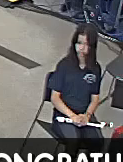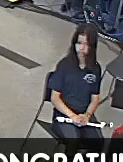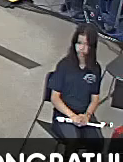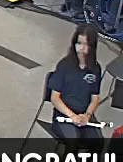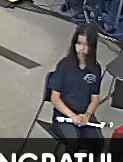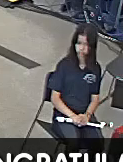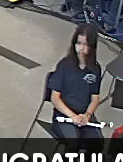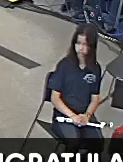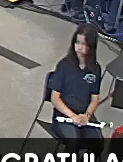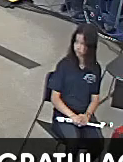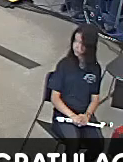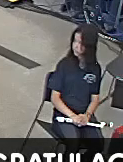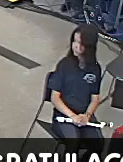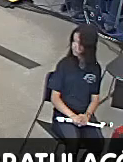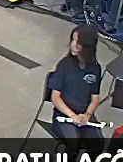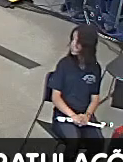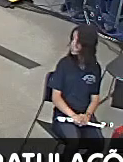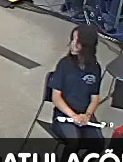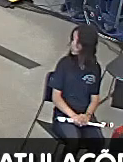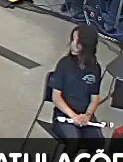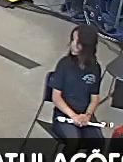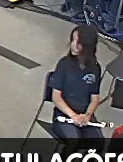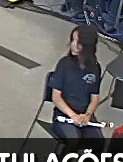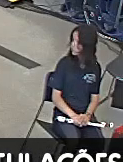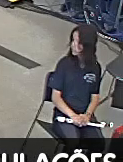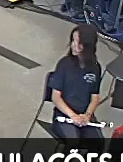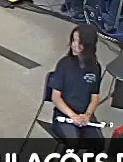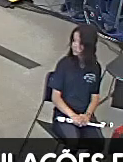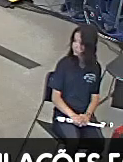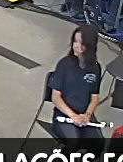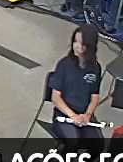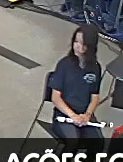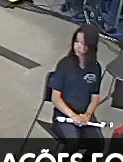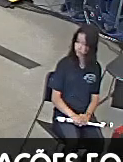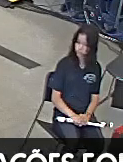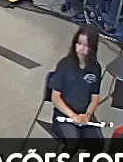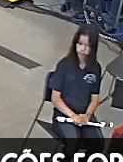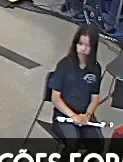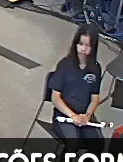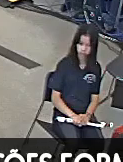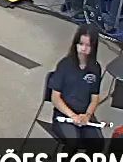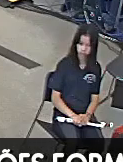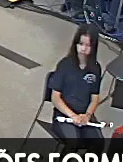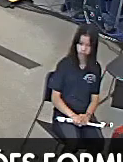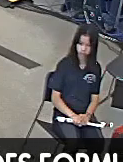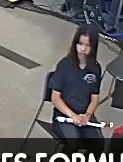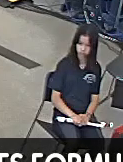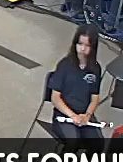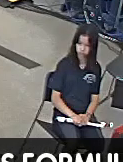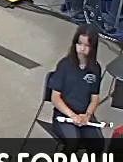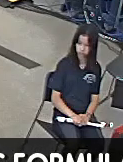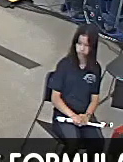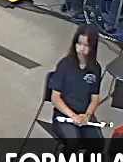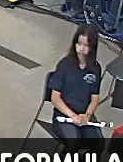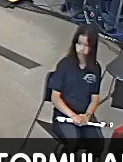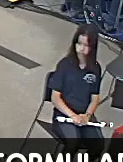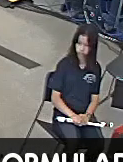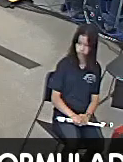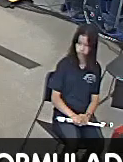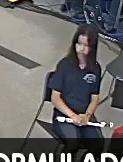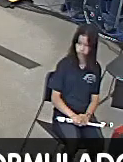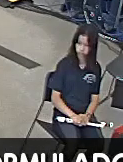trabalho que vem mostrar para nós, que tem mostrado para nós, né, que as irmãs estão